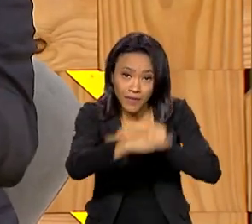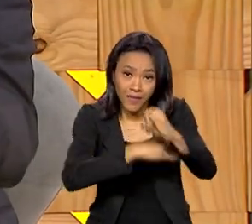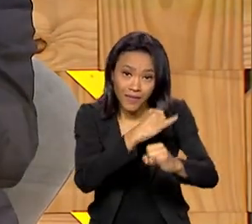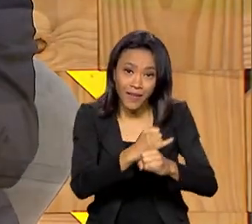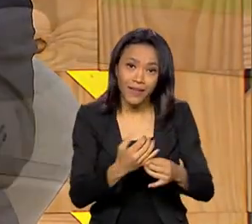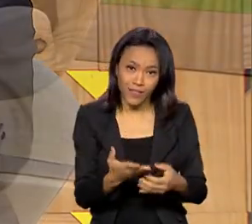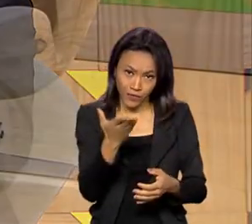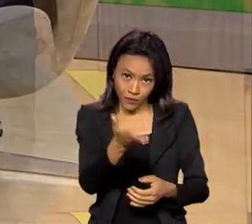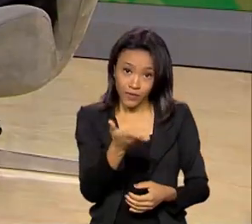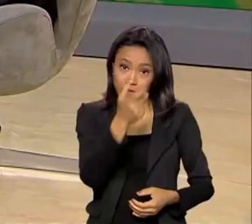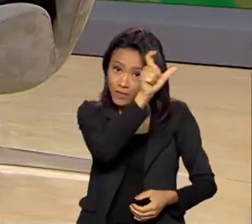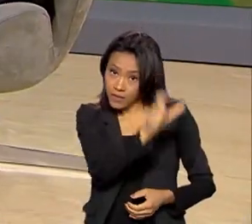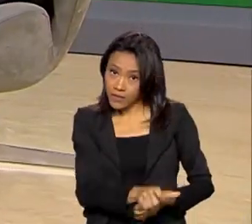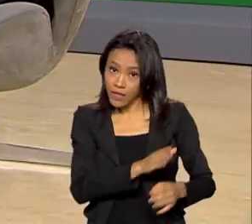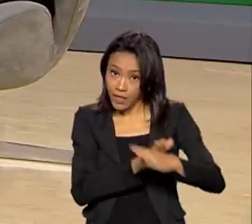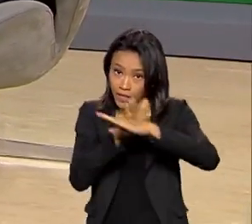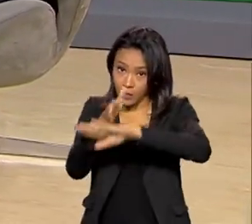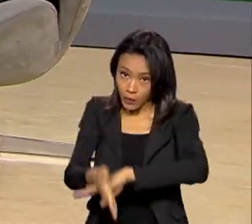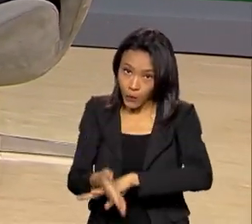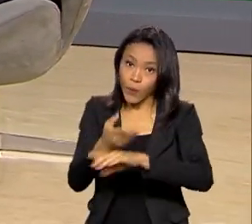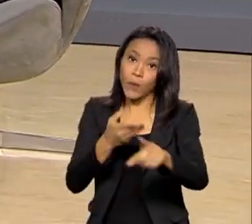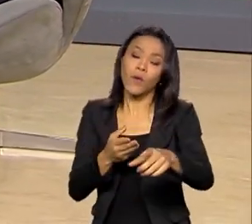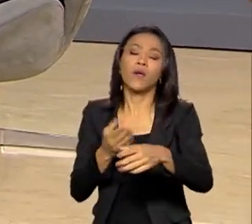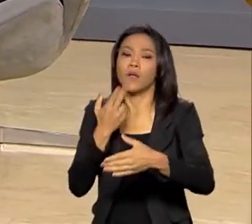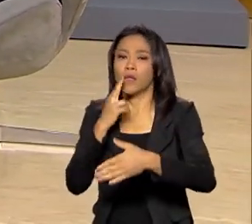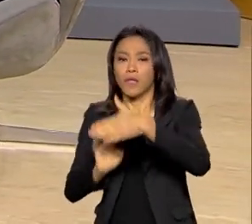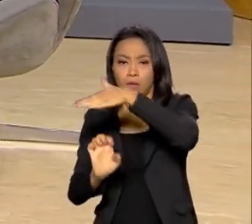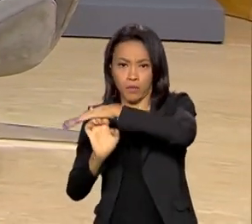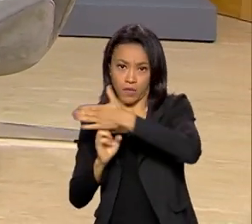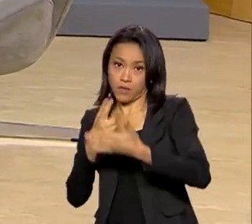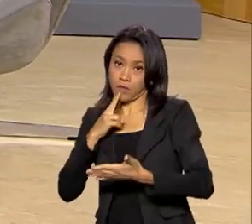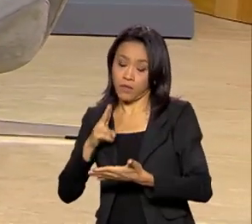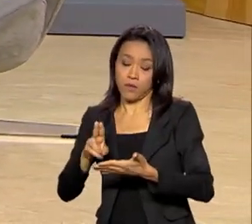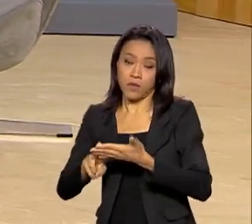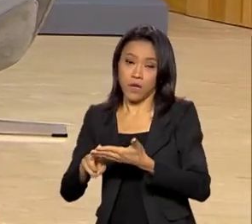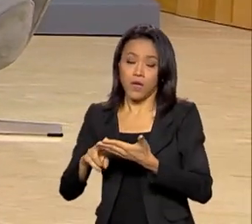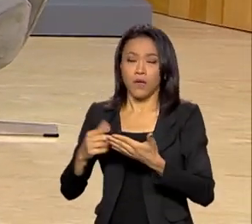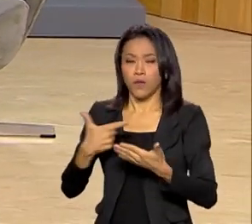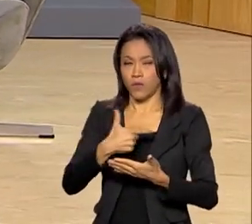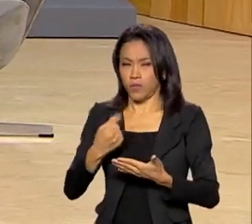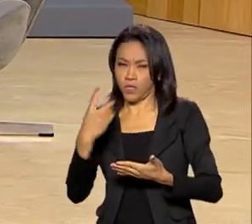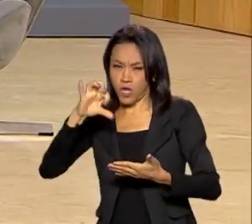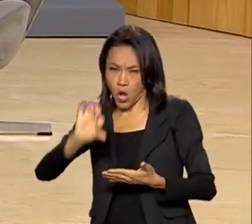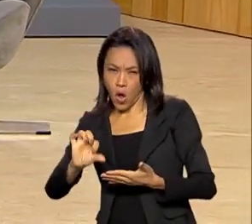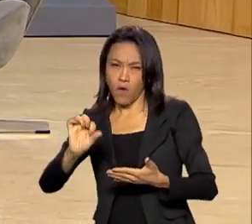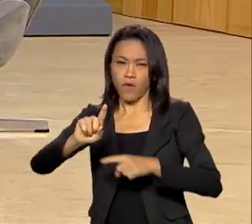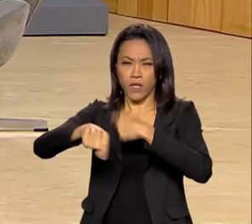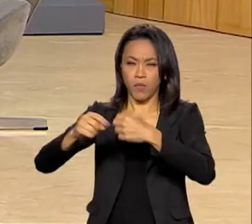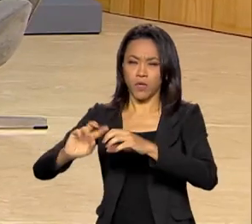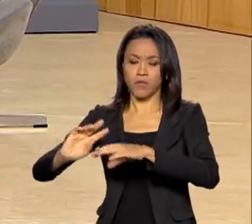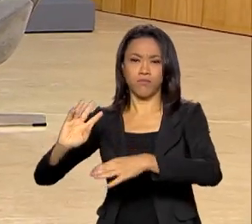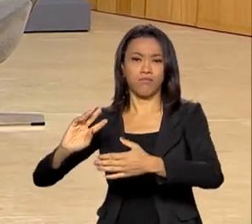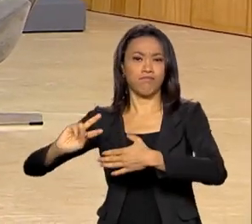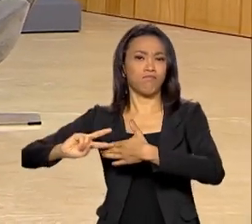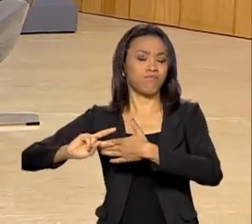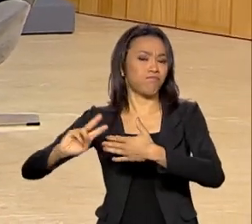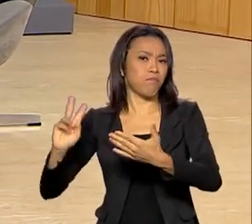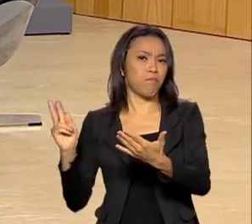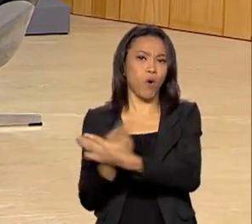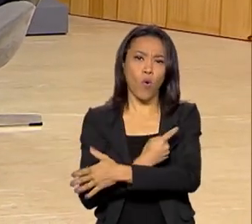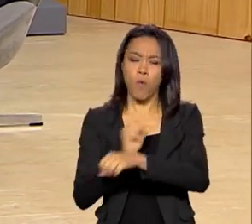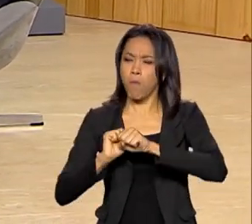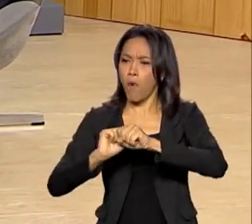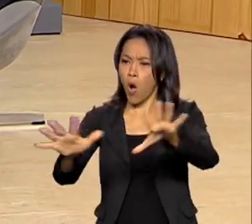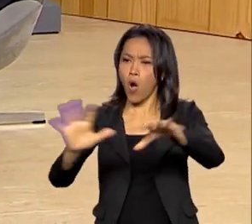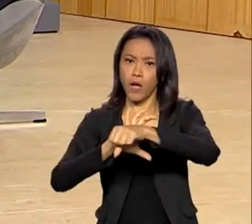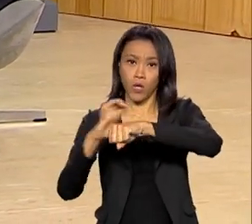entrou nos Correios ali em meados de 2019, houve a pandemia do coronavírus, então o senhor presenciou essa ampliação